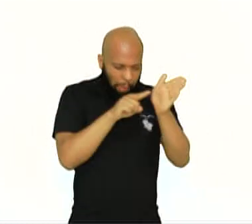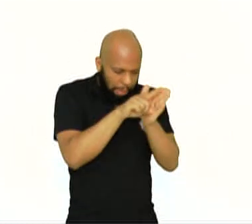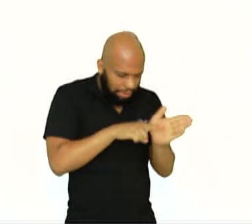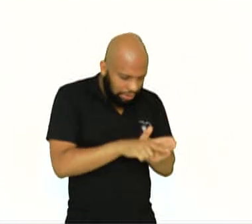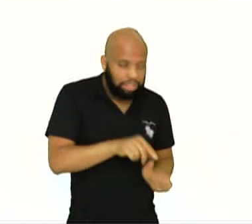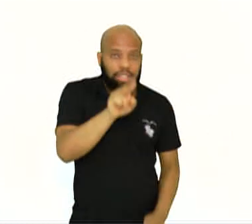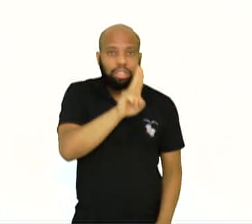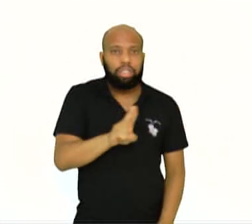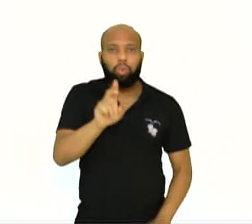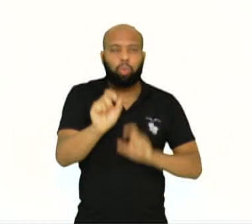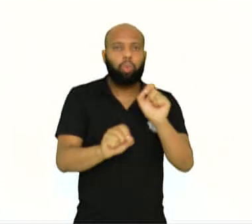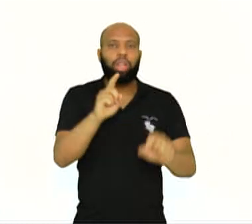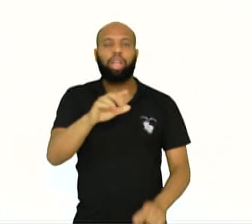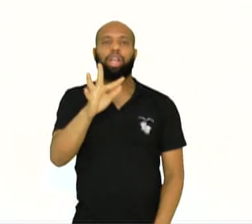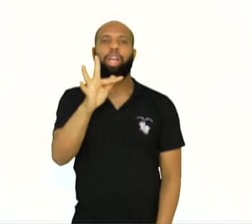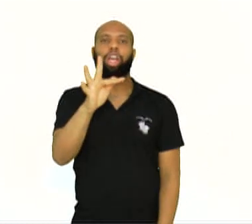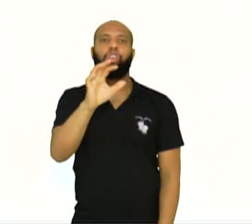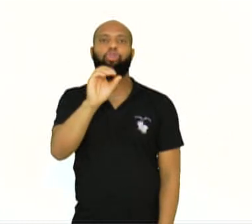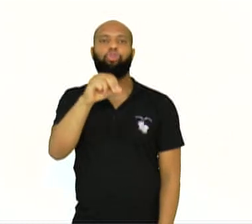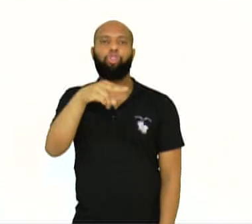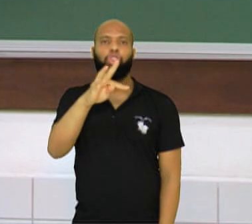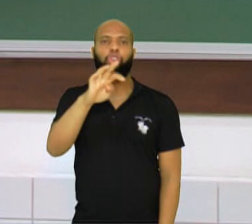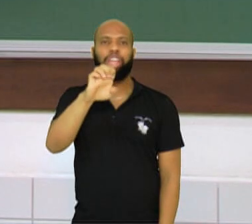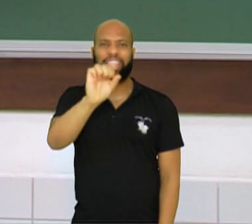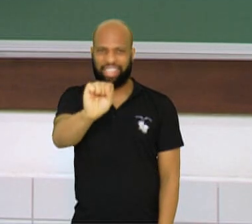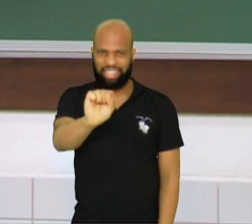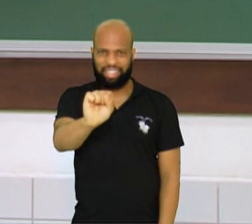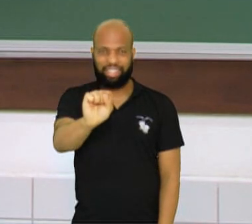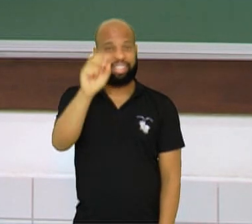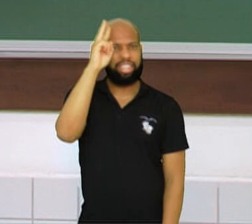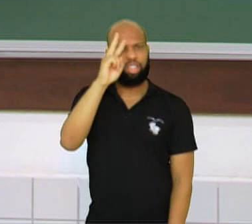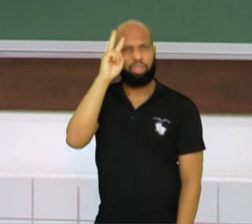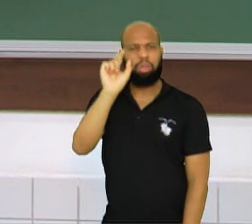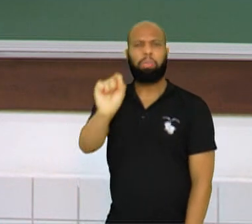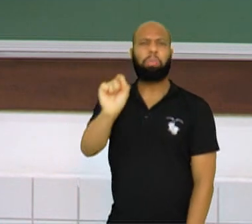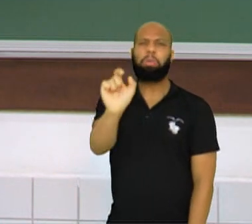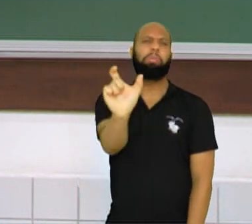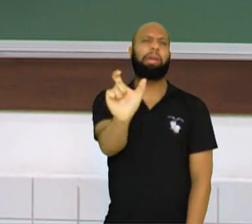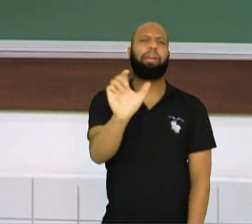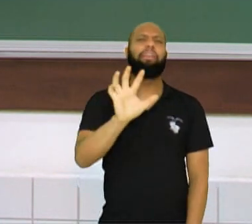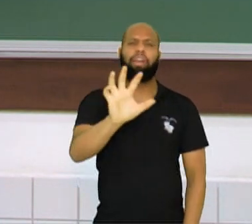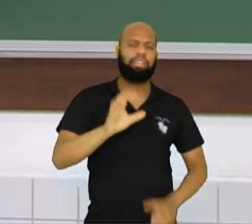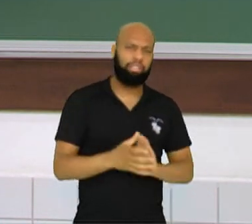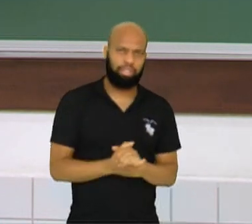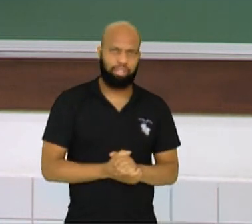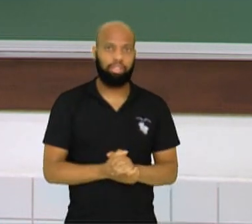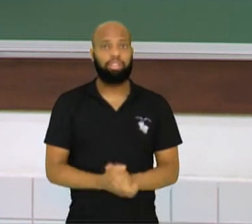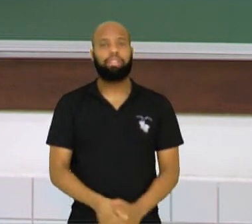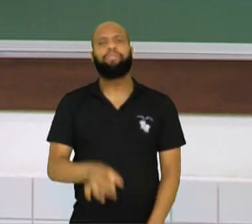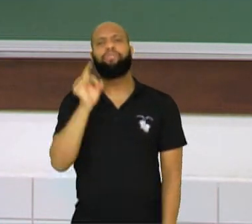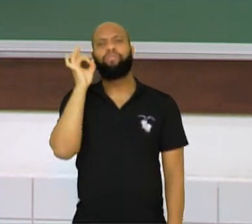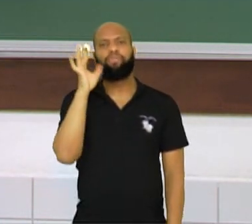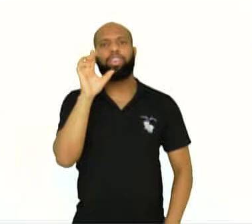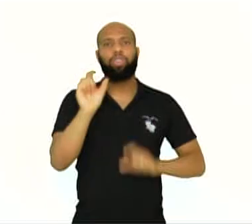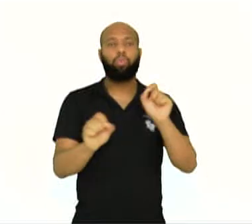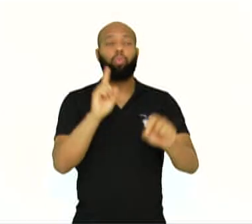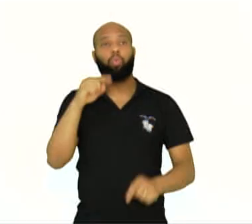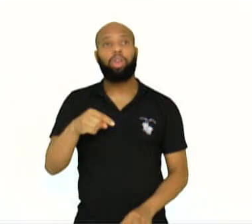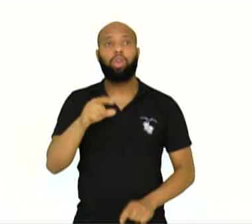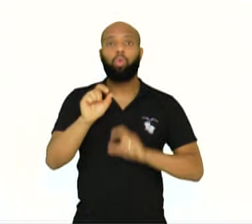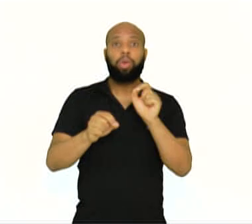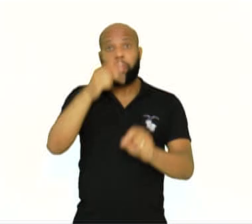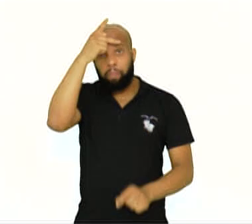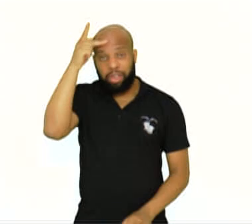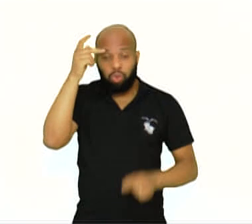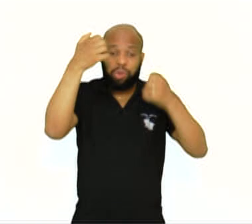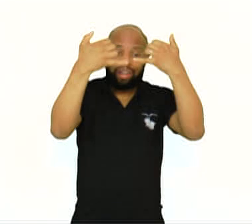seguinte: fontes históricas. Mas o que é essas fontes históricas? Muito simples, gente. São testemunhos das